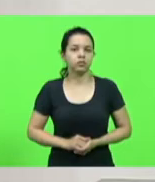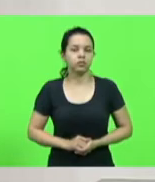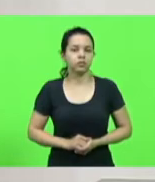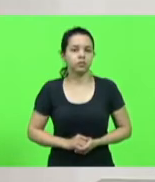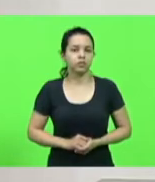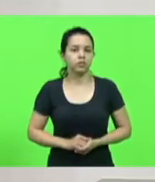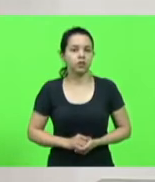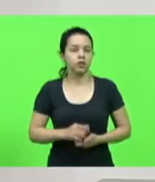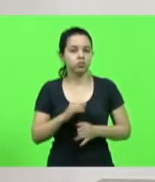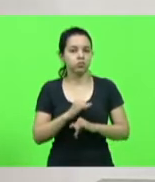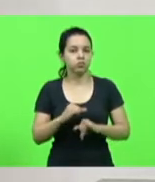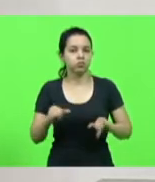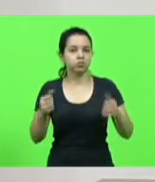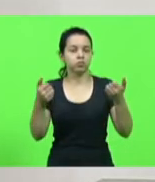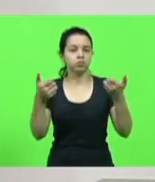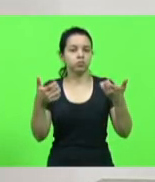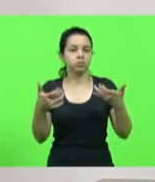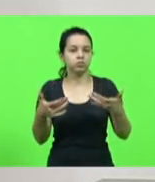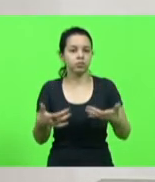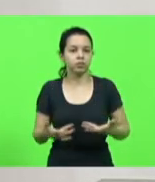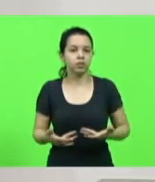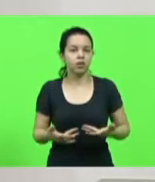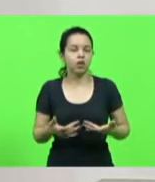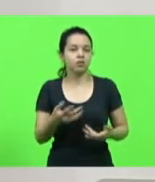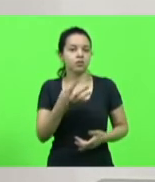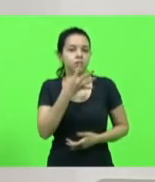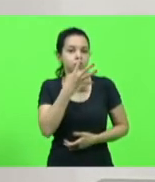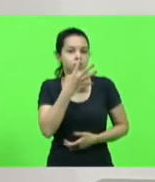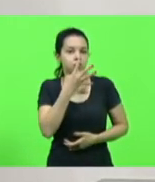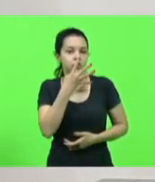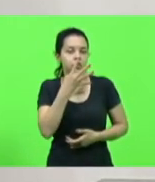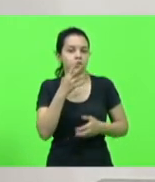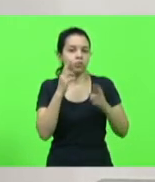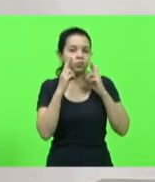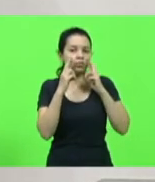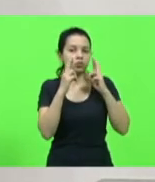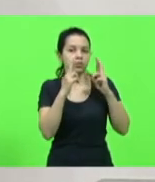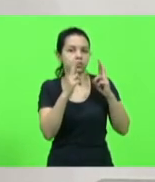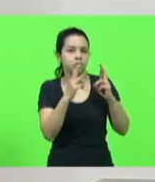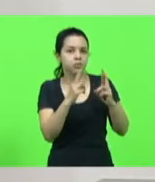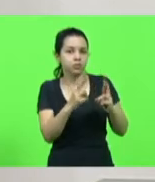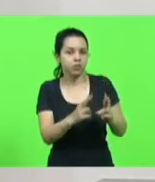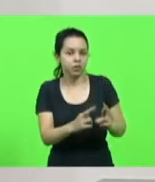deixar claro a admiração, o respeito